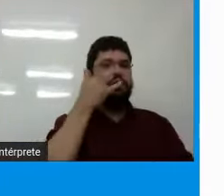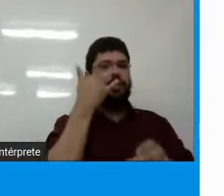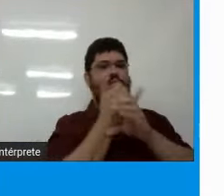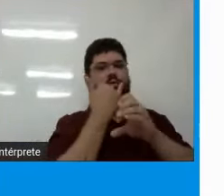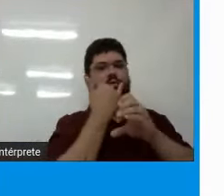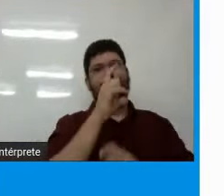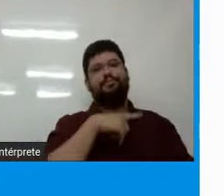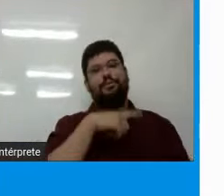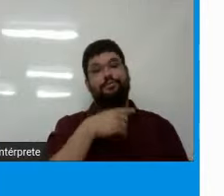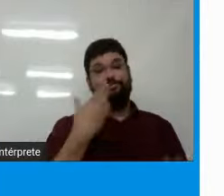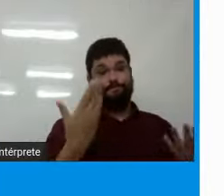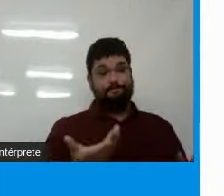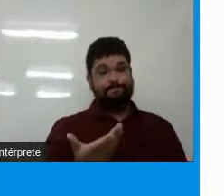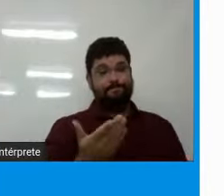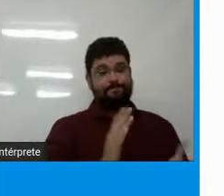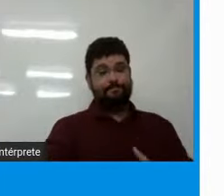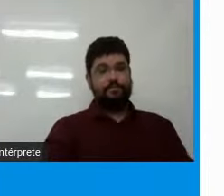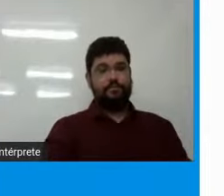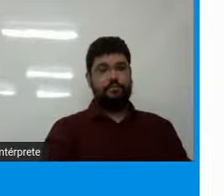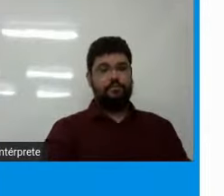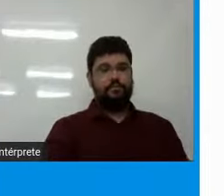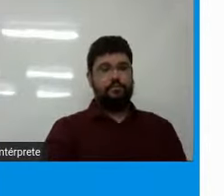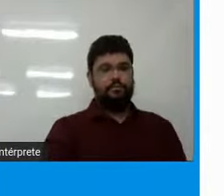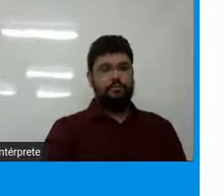instalado. A maioria desses